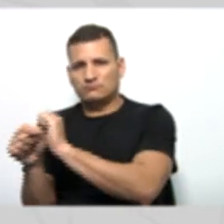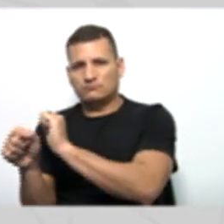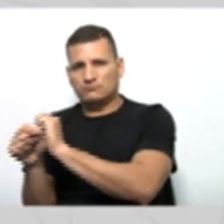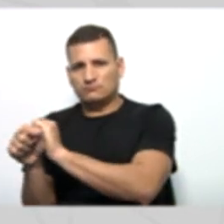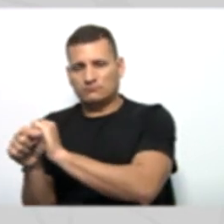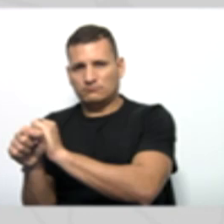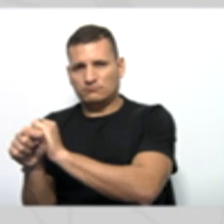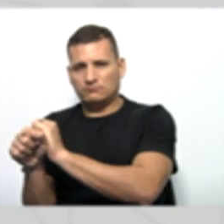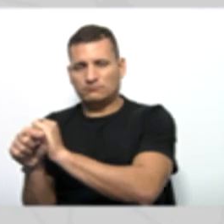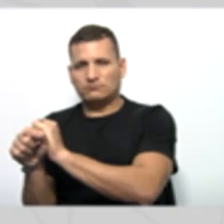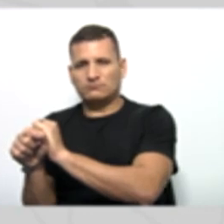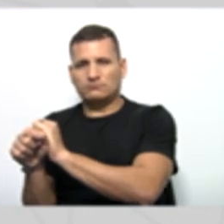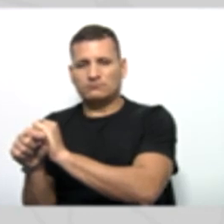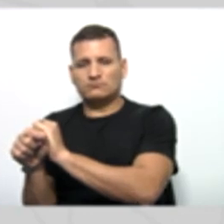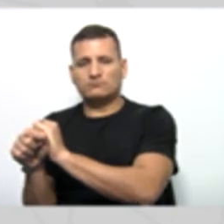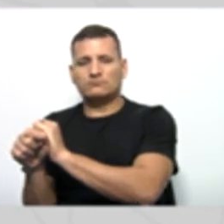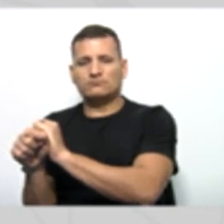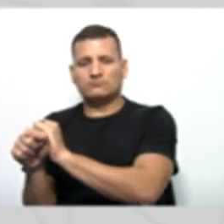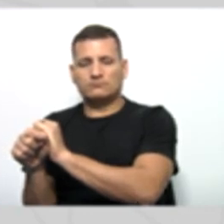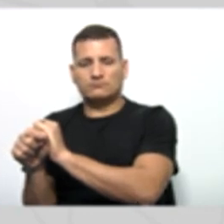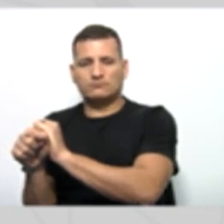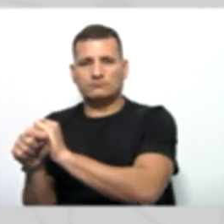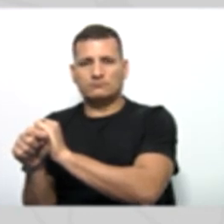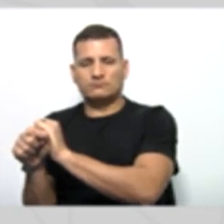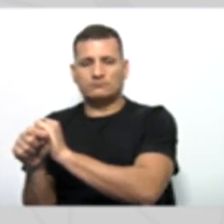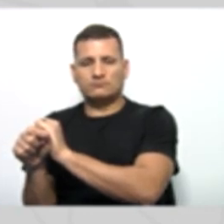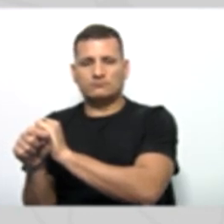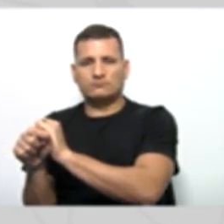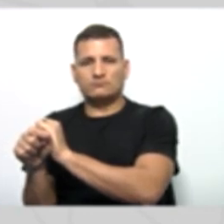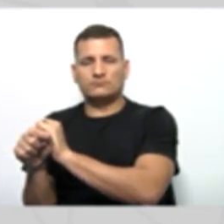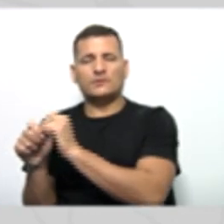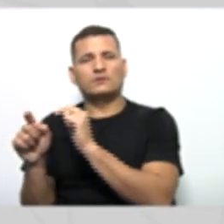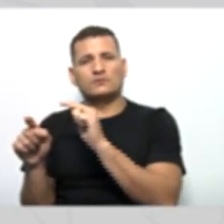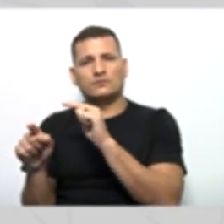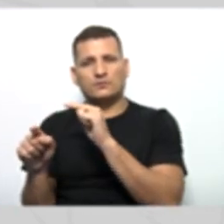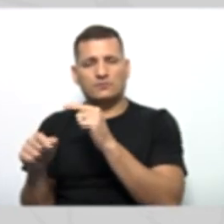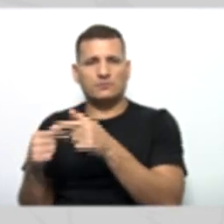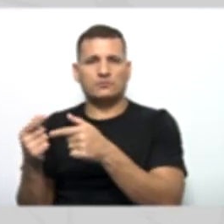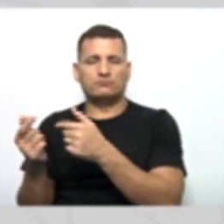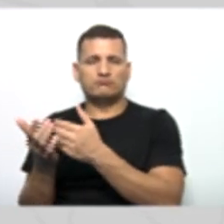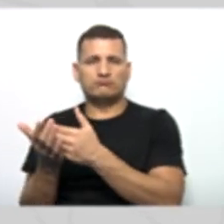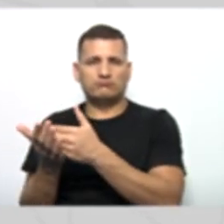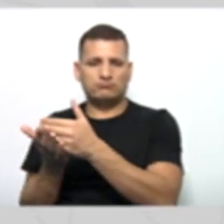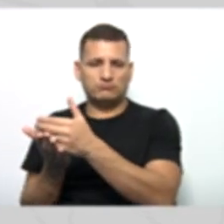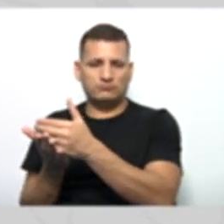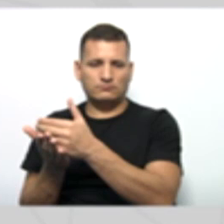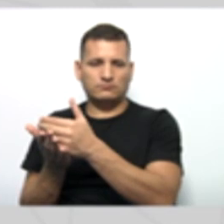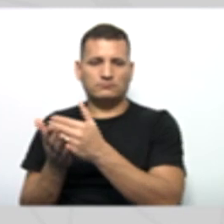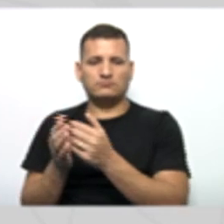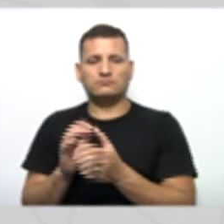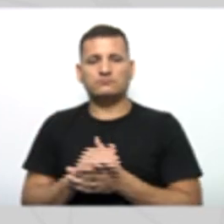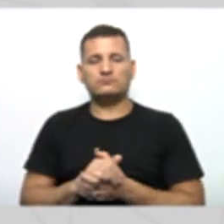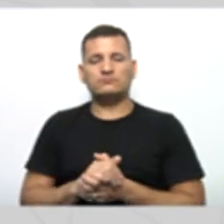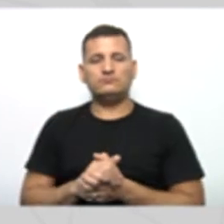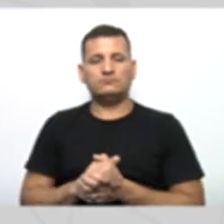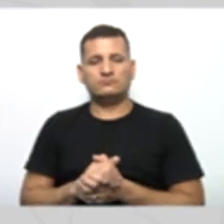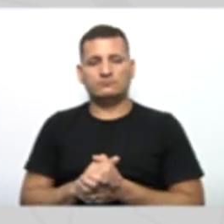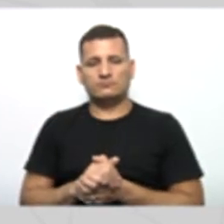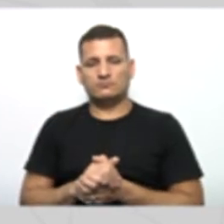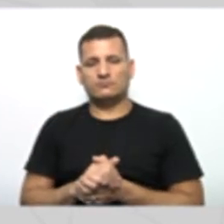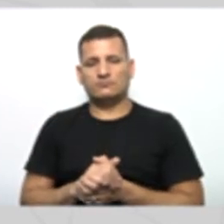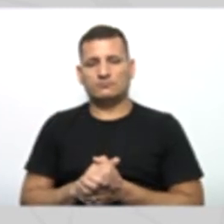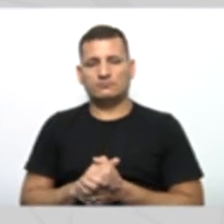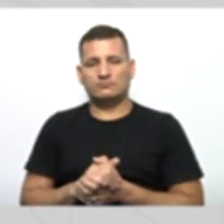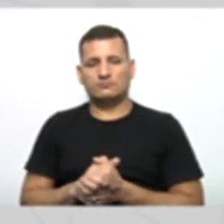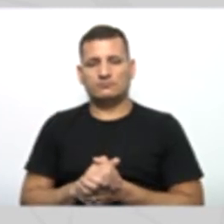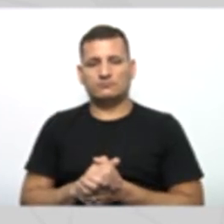de recomeçar o seu procedimento. Então, veja bem, ó, síncrona é essa, gente. Ó, ela necessita do quê? De